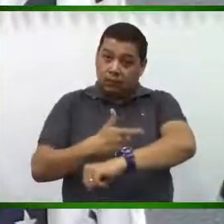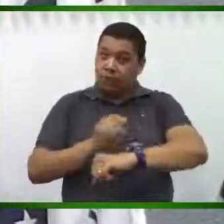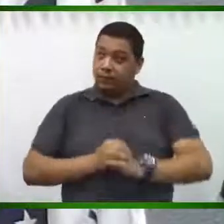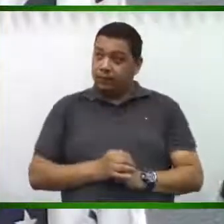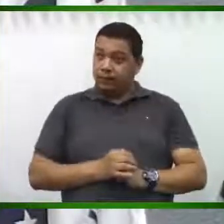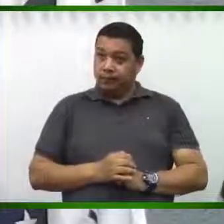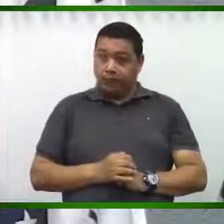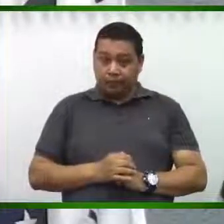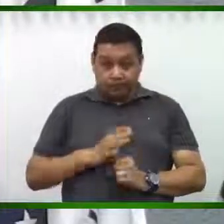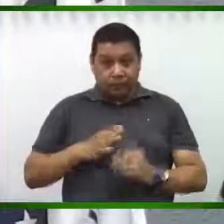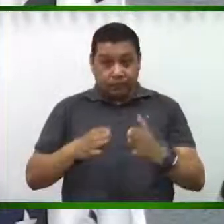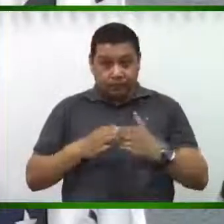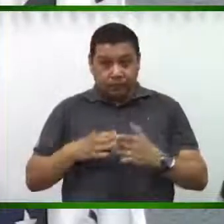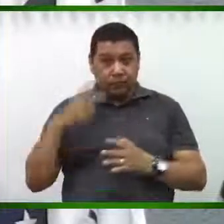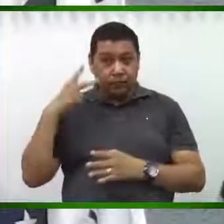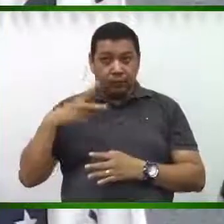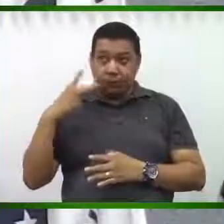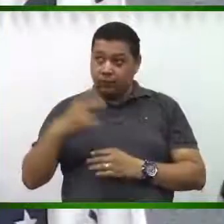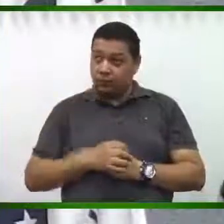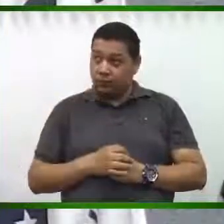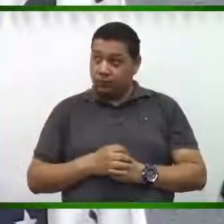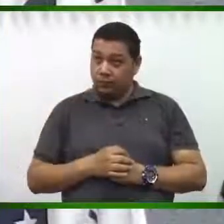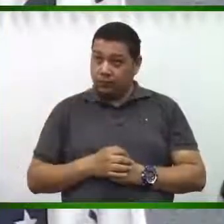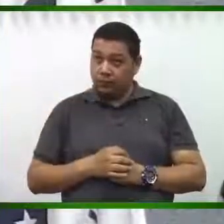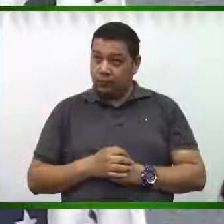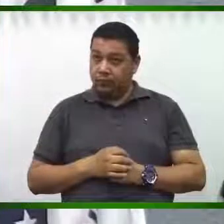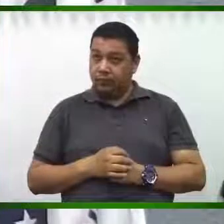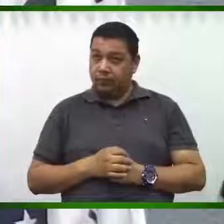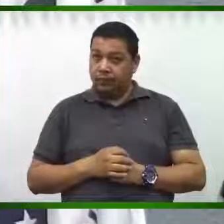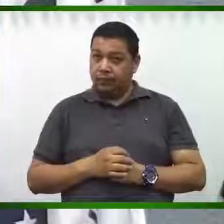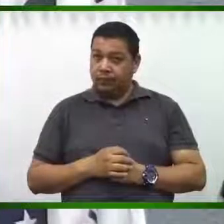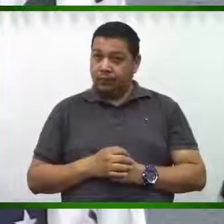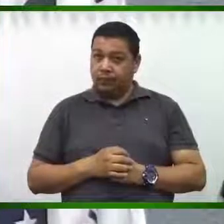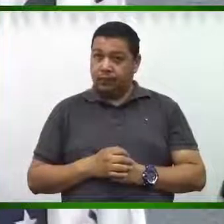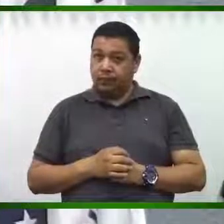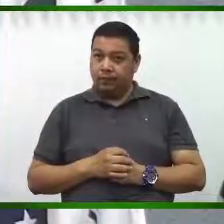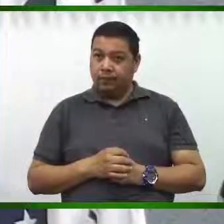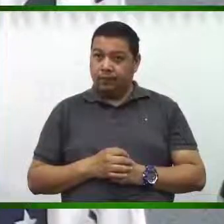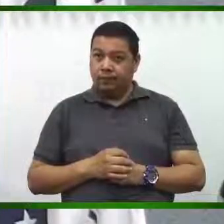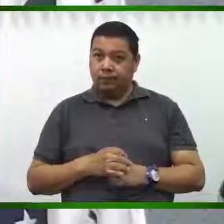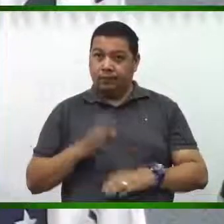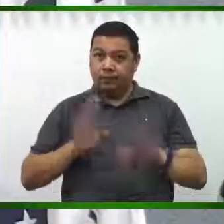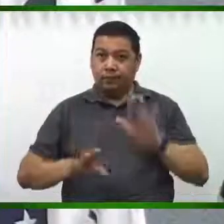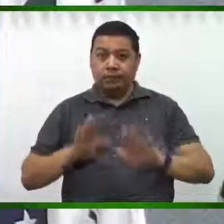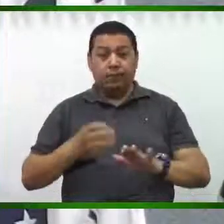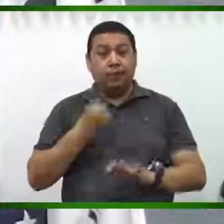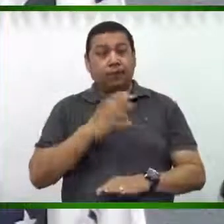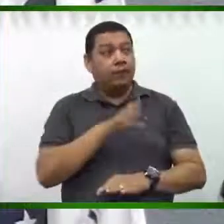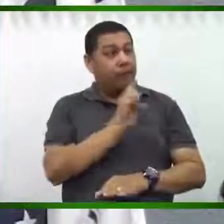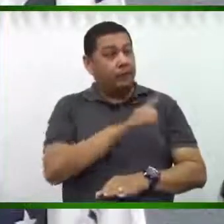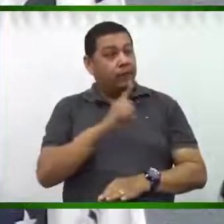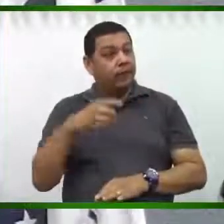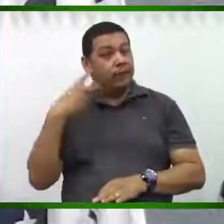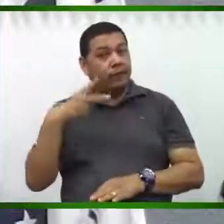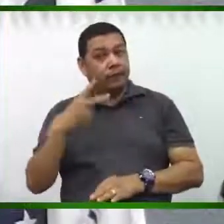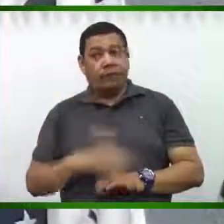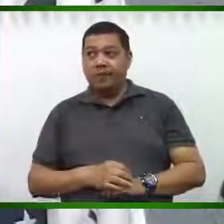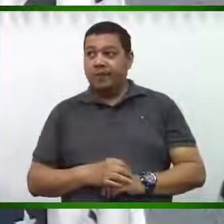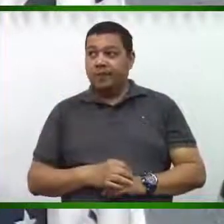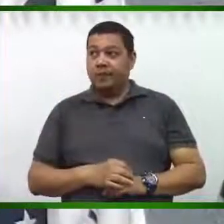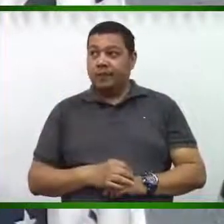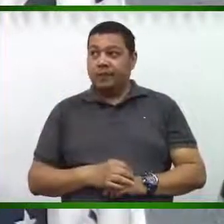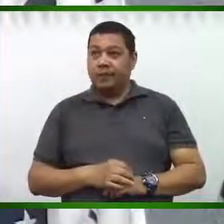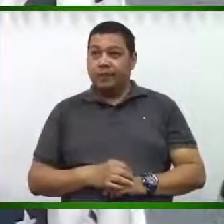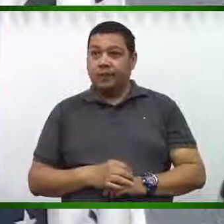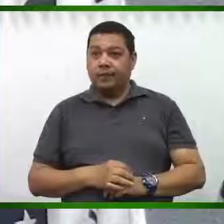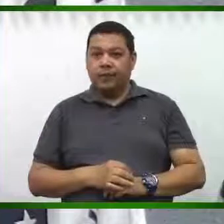até peço aos vereadores, alguns acompanham, mas seria bom cada vereador desse fazesse por rotina, ficasse